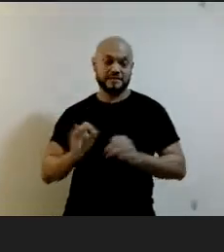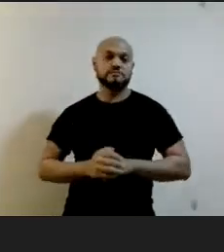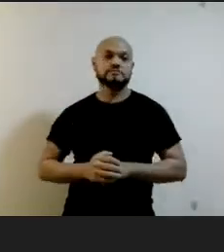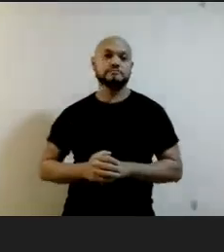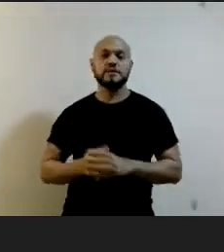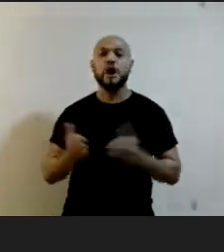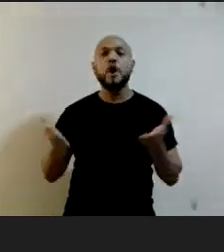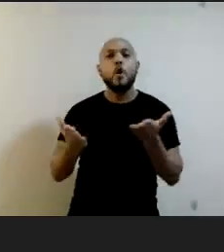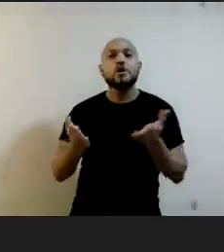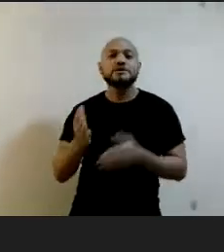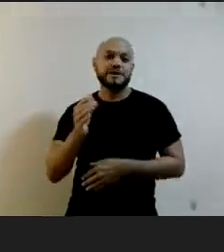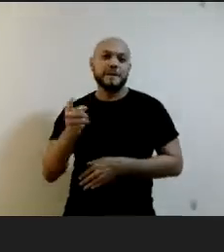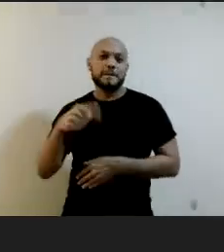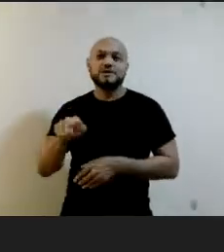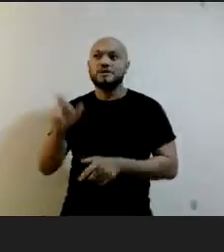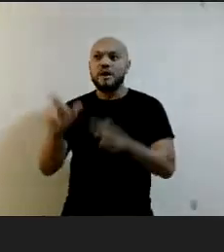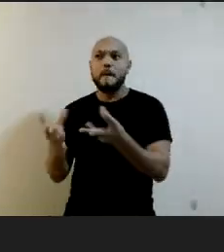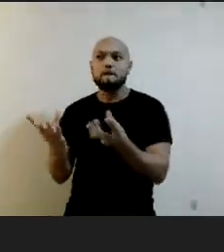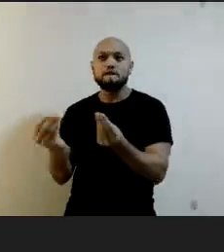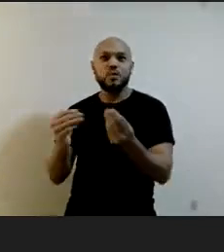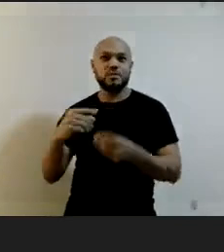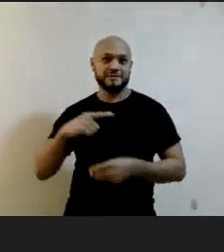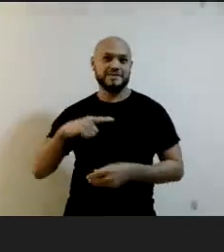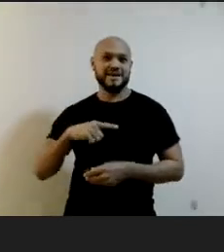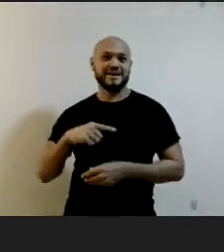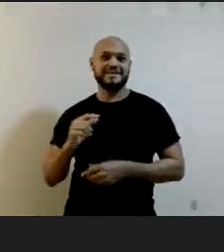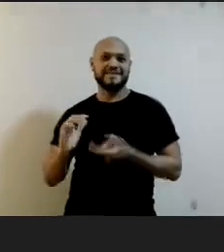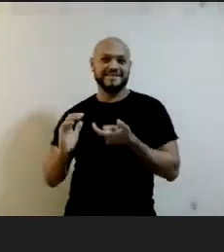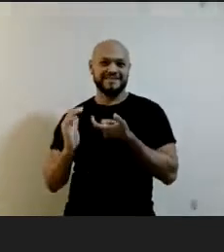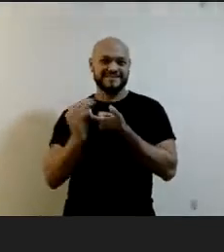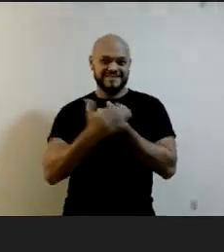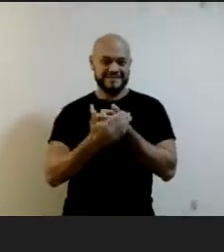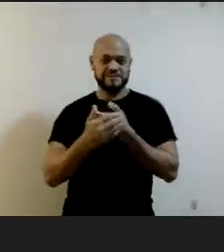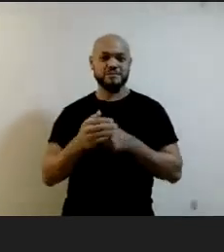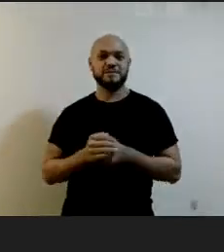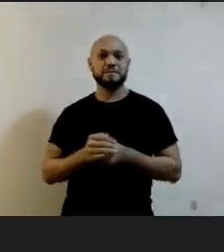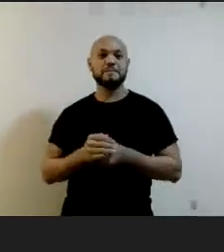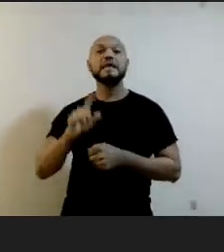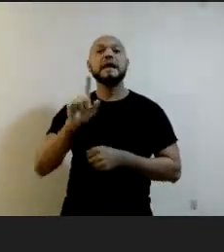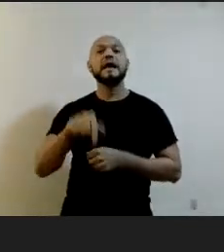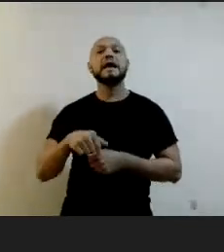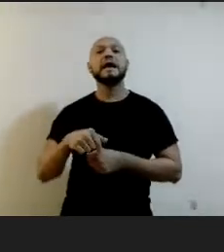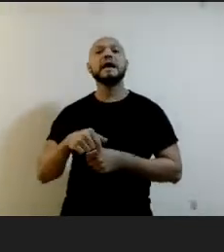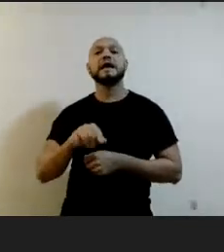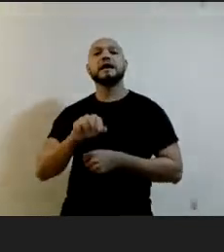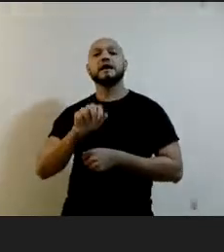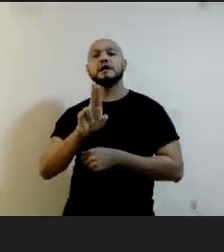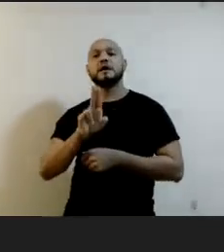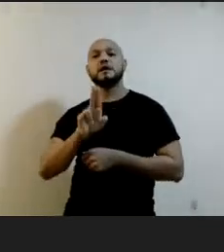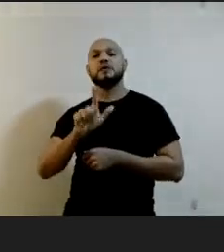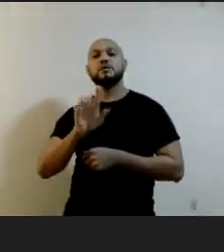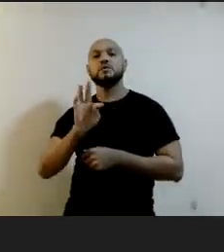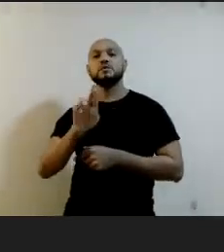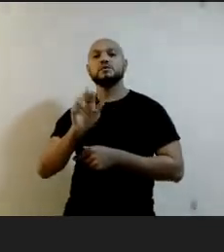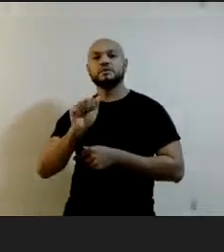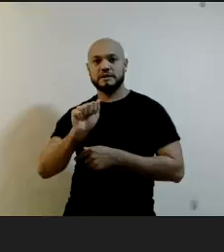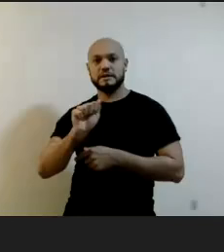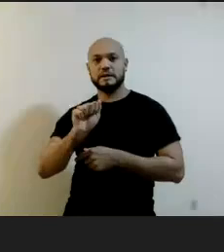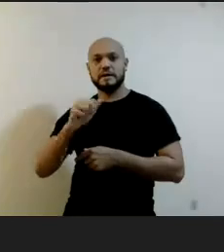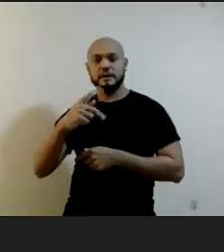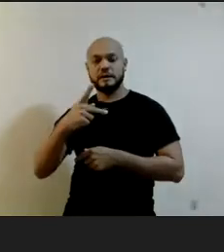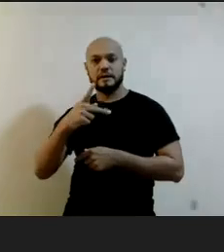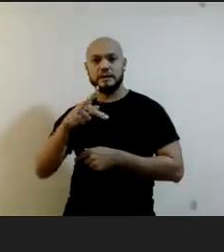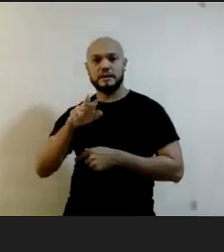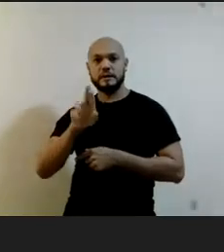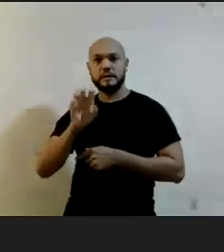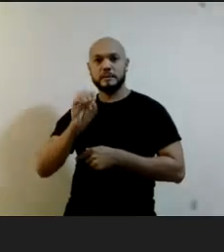moda, é um termo que se chama os produtos ultraprocessados, né? São os produtos